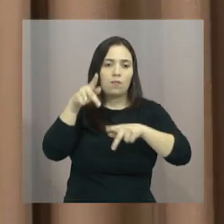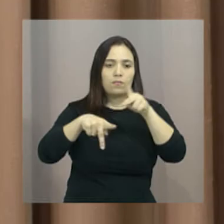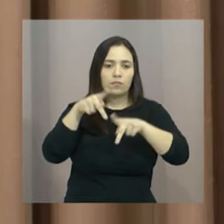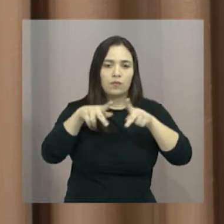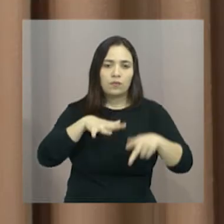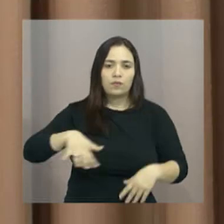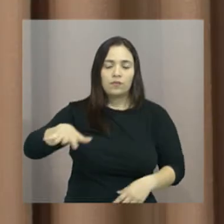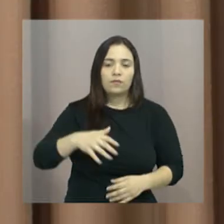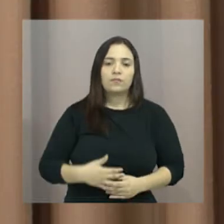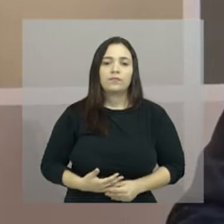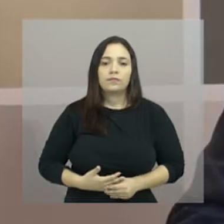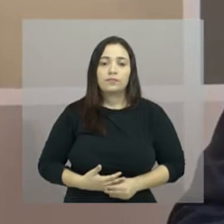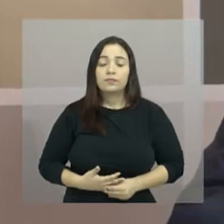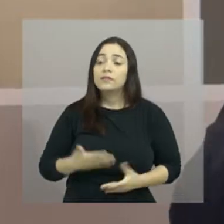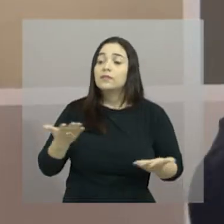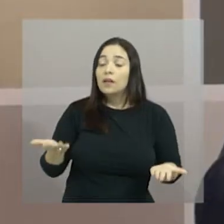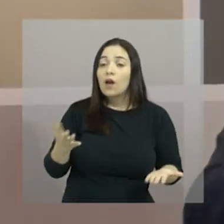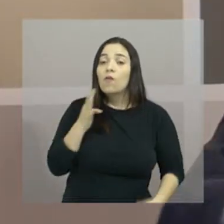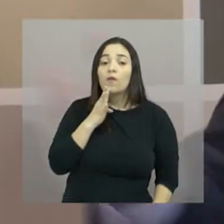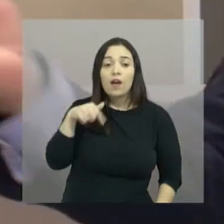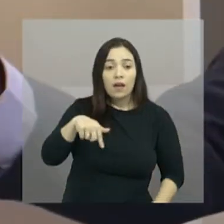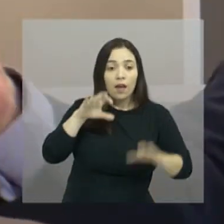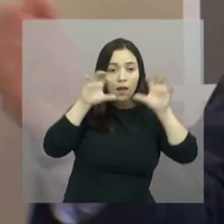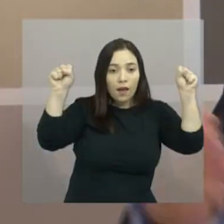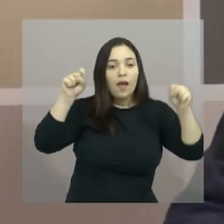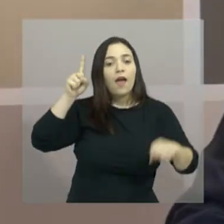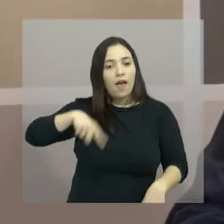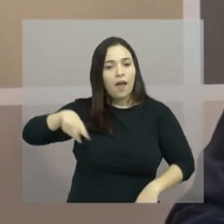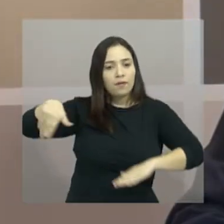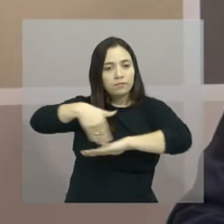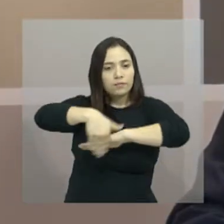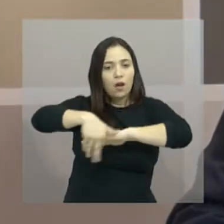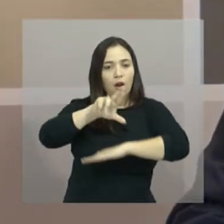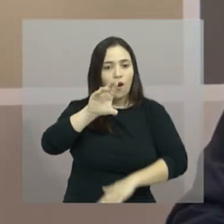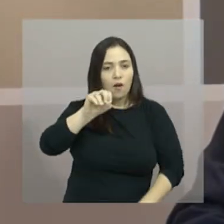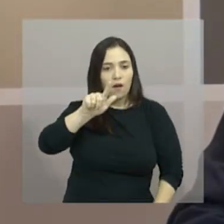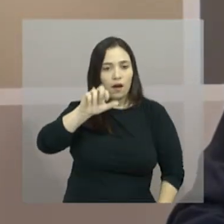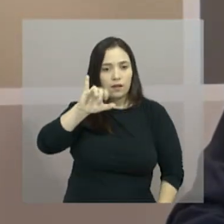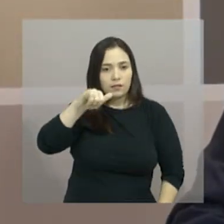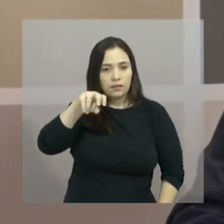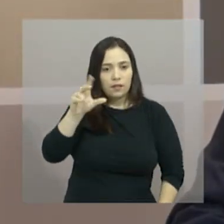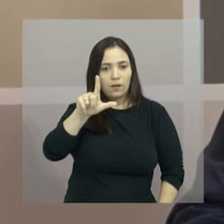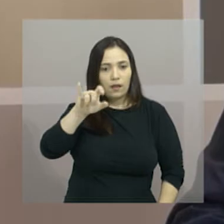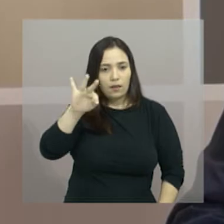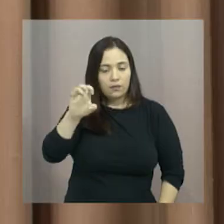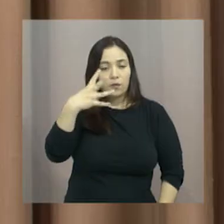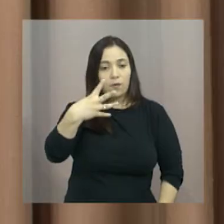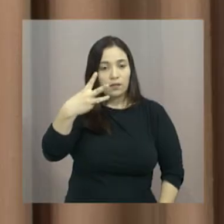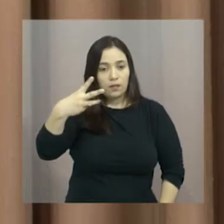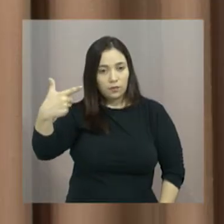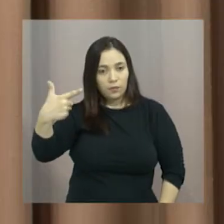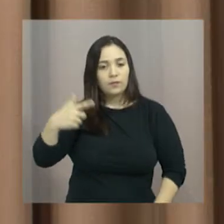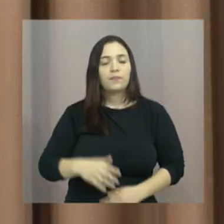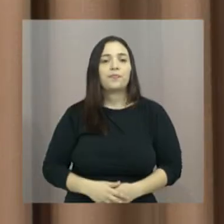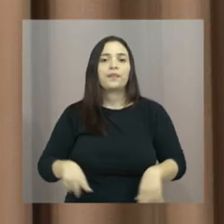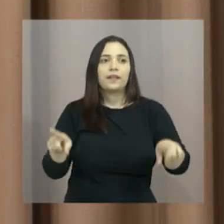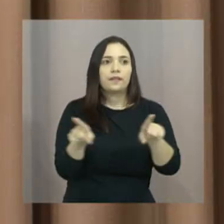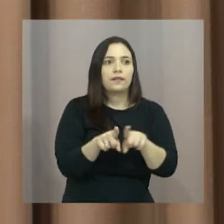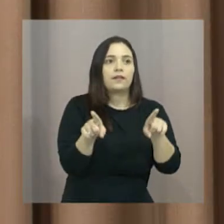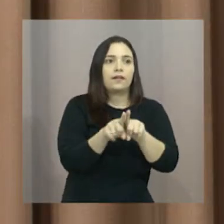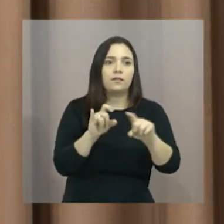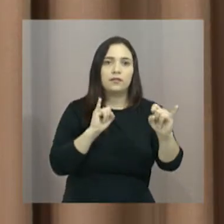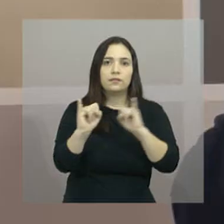quem quiser conhecer mais o Conselho? Aqui na Rogaciano Leite, pertinho da Câmara dos Vereadores, 432. E tem as redes sociais também, sim, não é sim,